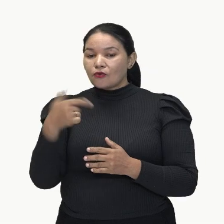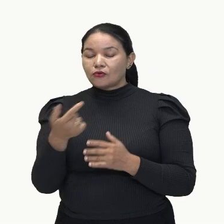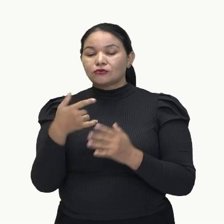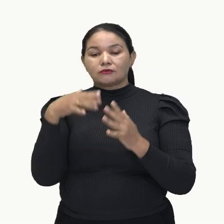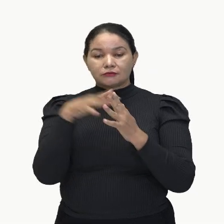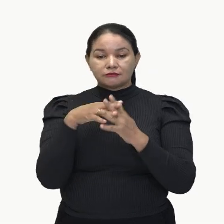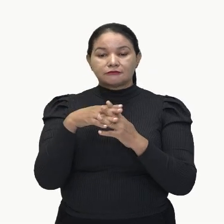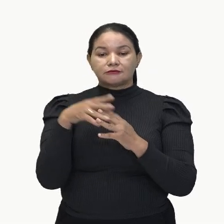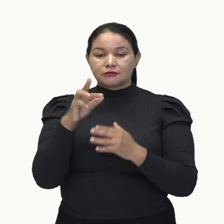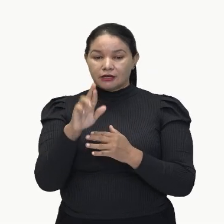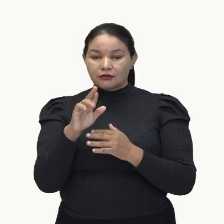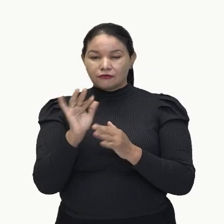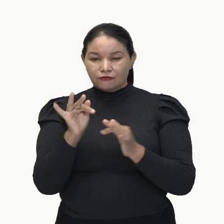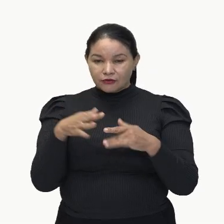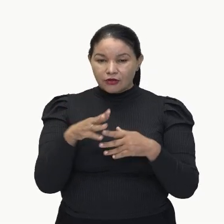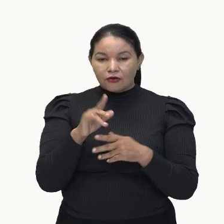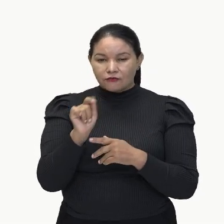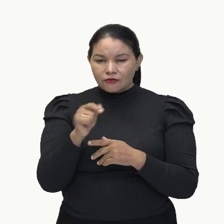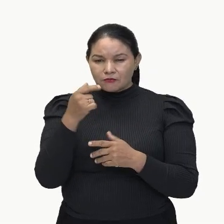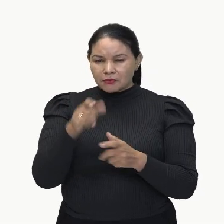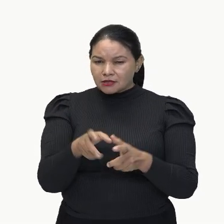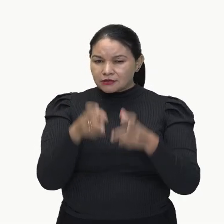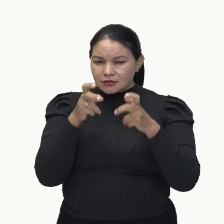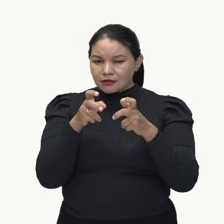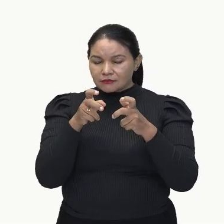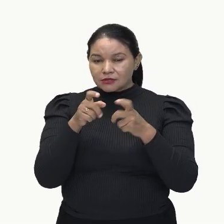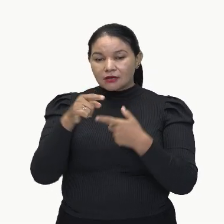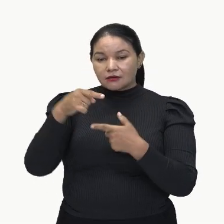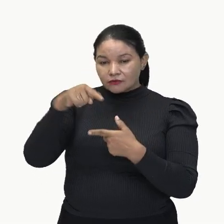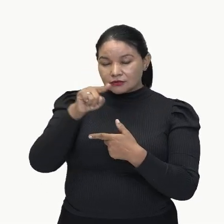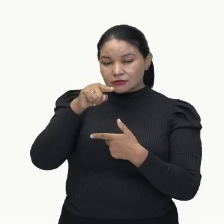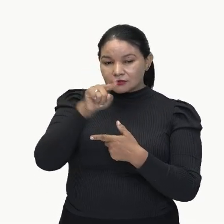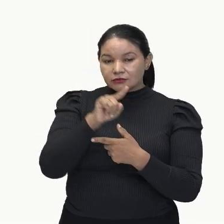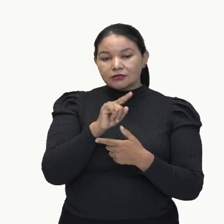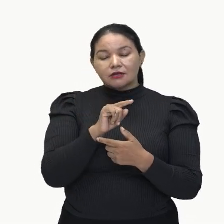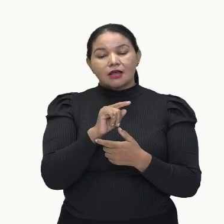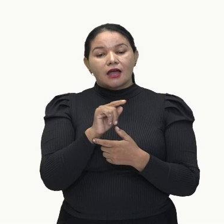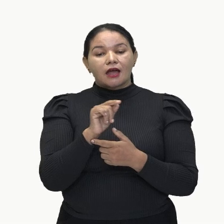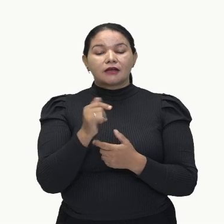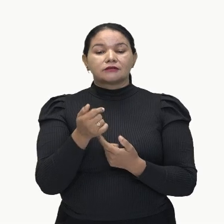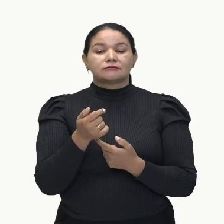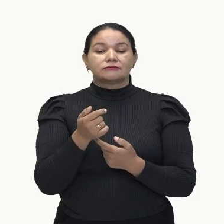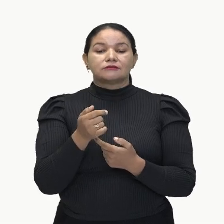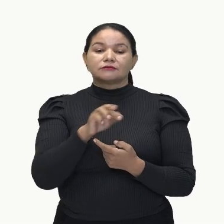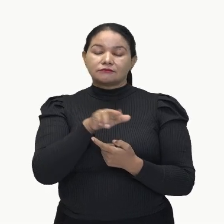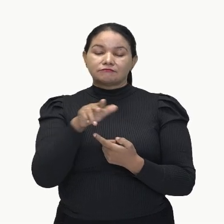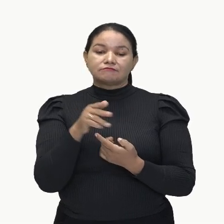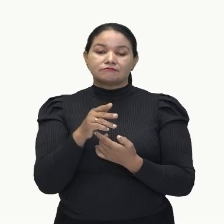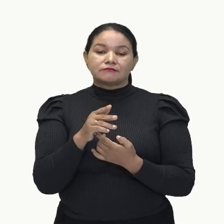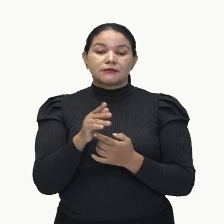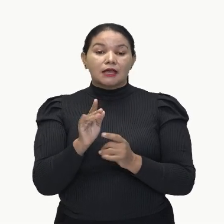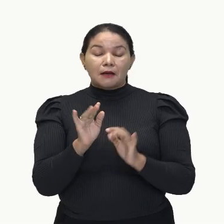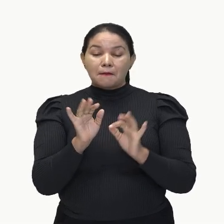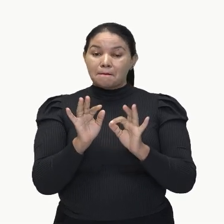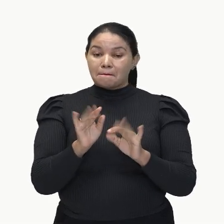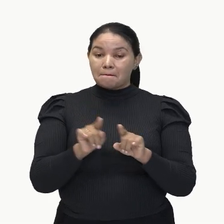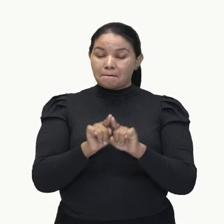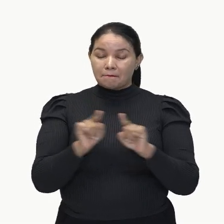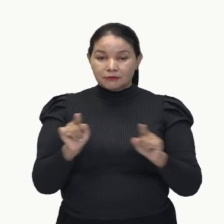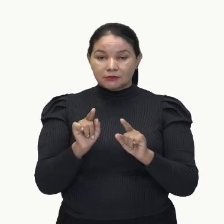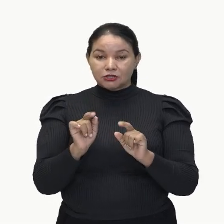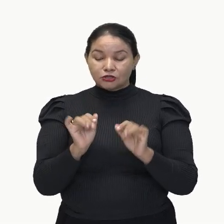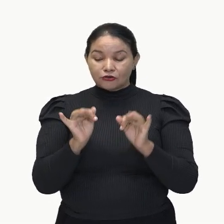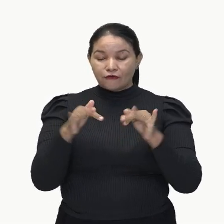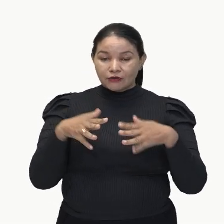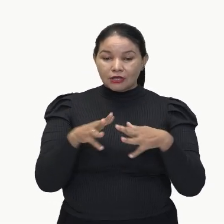Ok percebem aí e E tantas outras mais não podem terminar de forma alguma em vogal